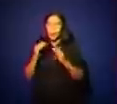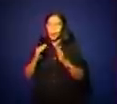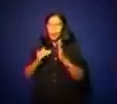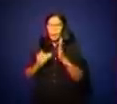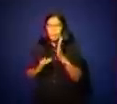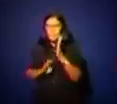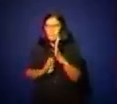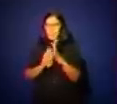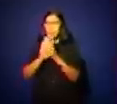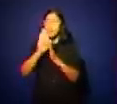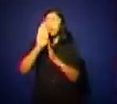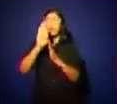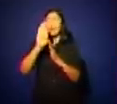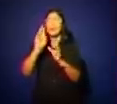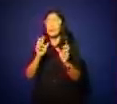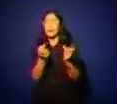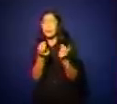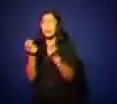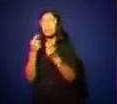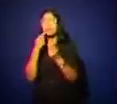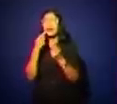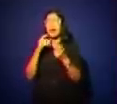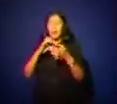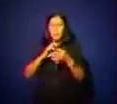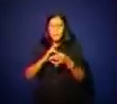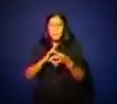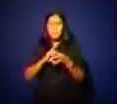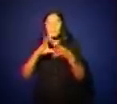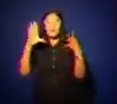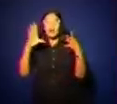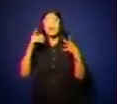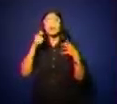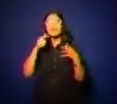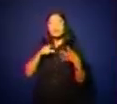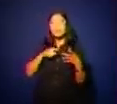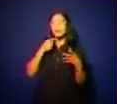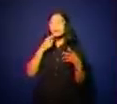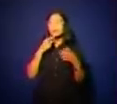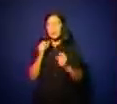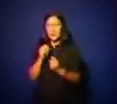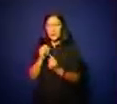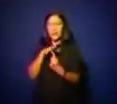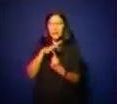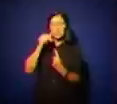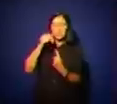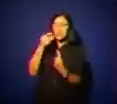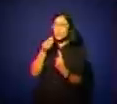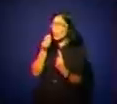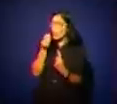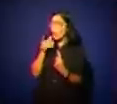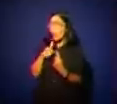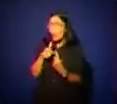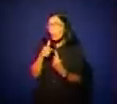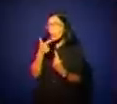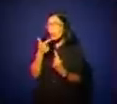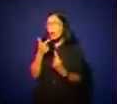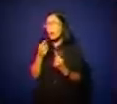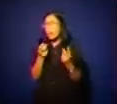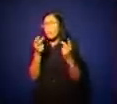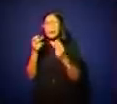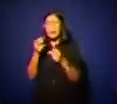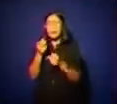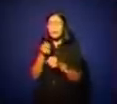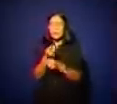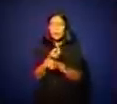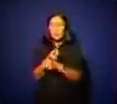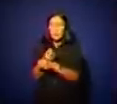ele gera democratização né então assim quando a gente chegou no banco central quando a gente olhou a gente falou assim como é que a gente faz o mercado de capitais